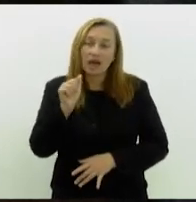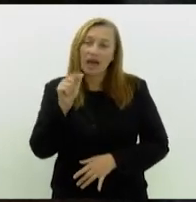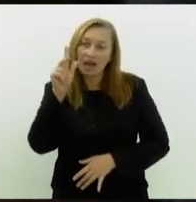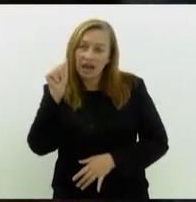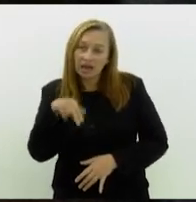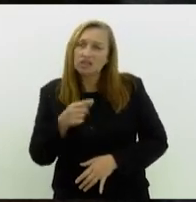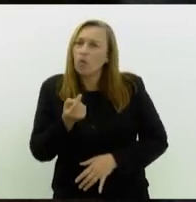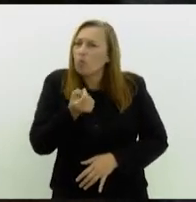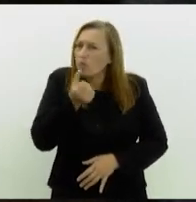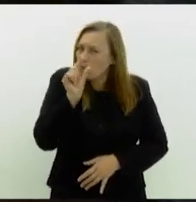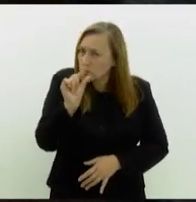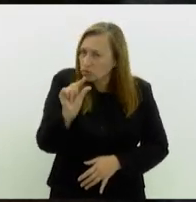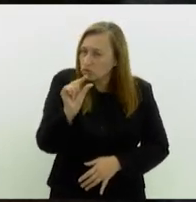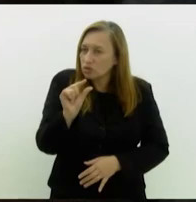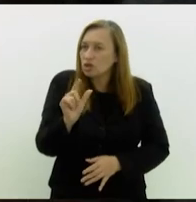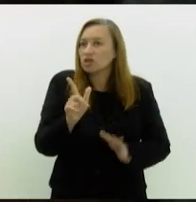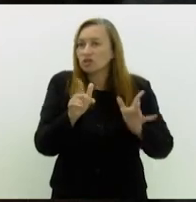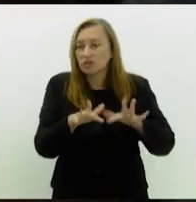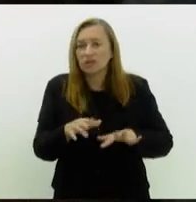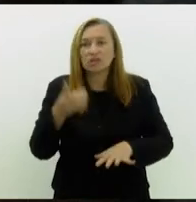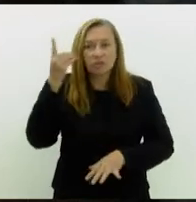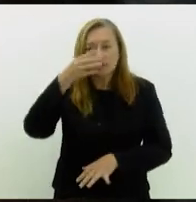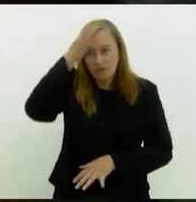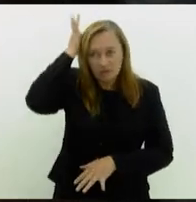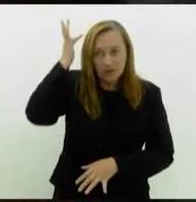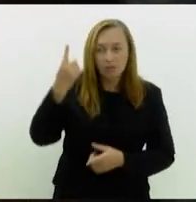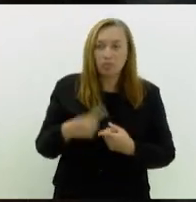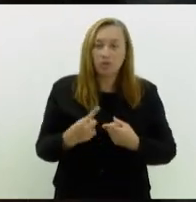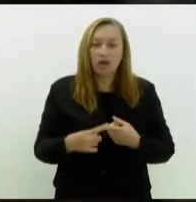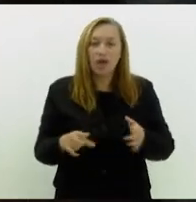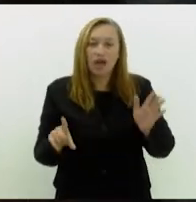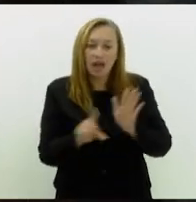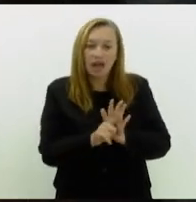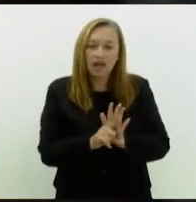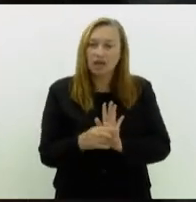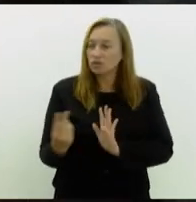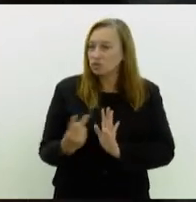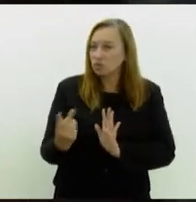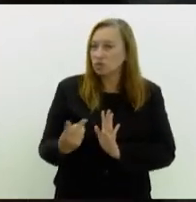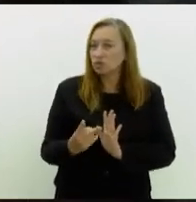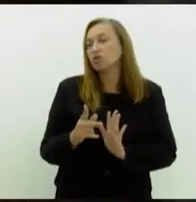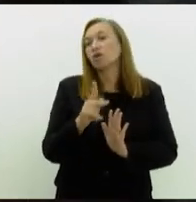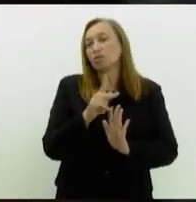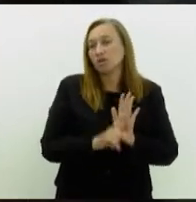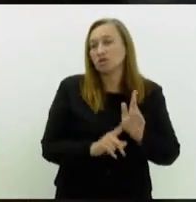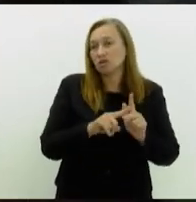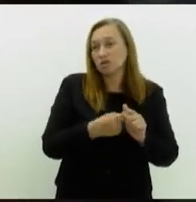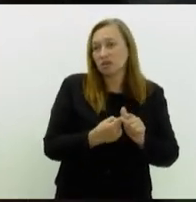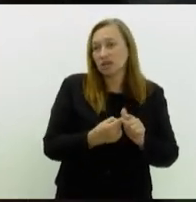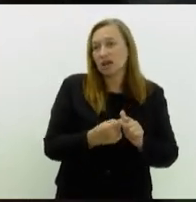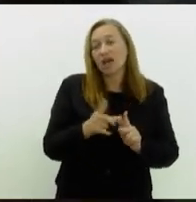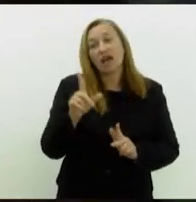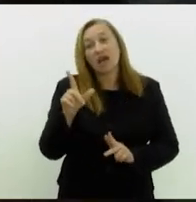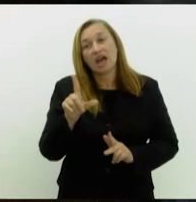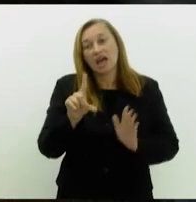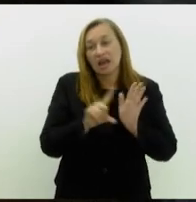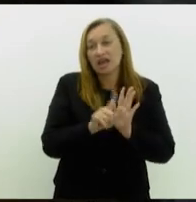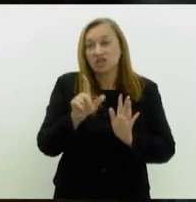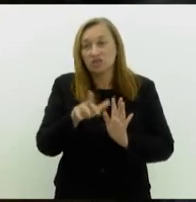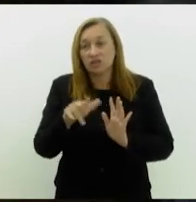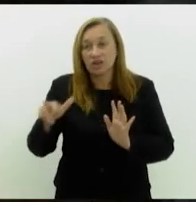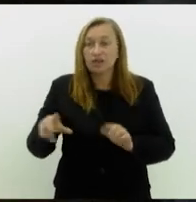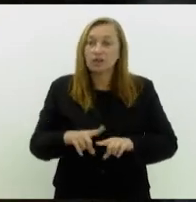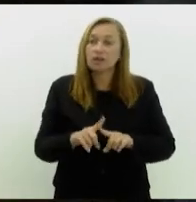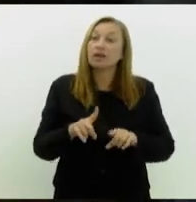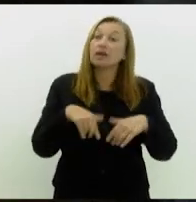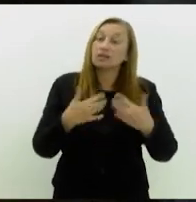pouco diferente da do deputado Fred Pacheco até porque a lei que ambos os projetos visam alterar são leis distintas no entanto